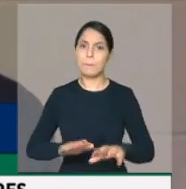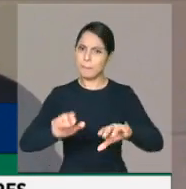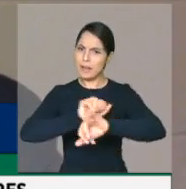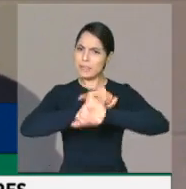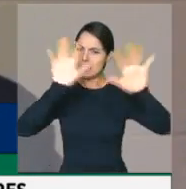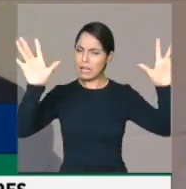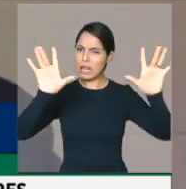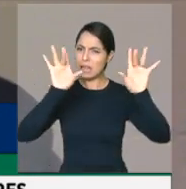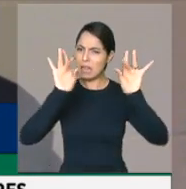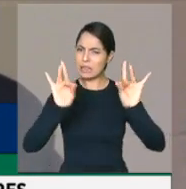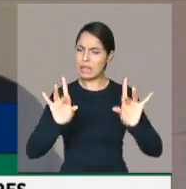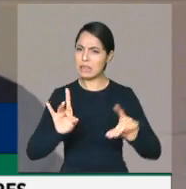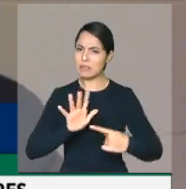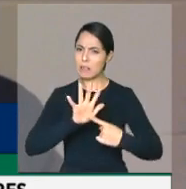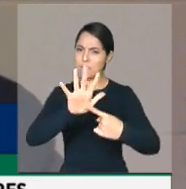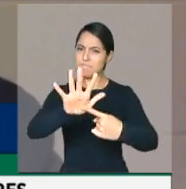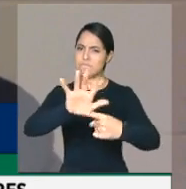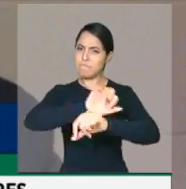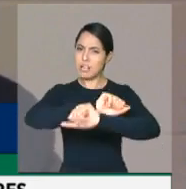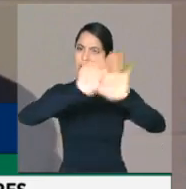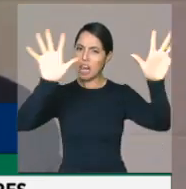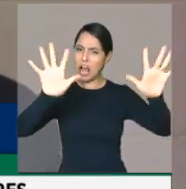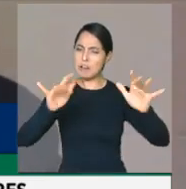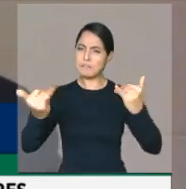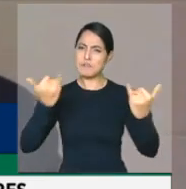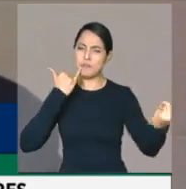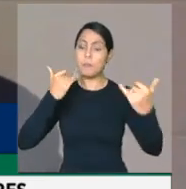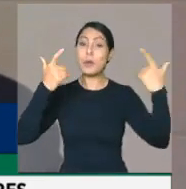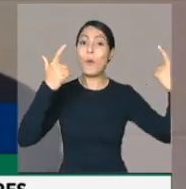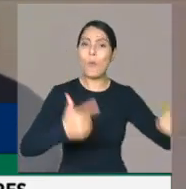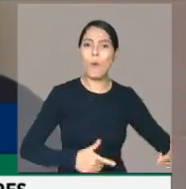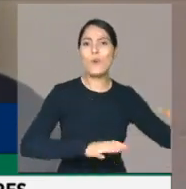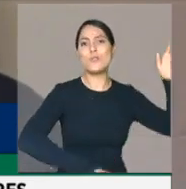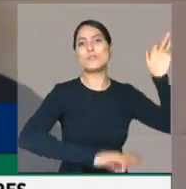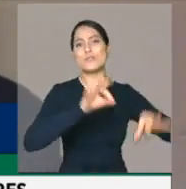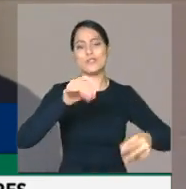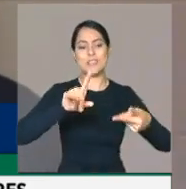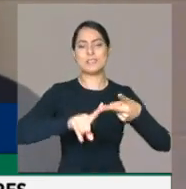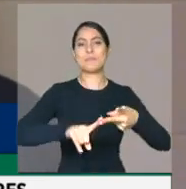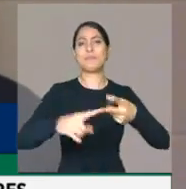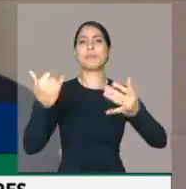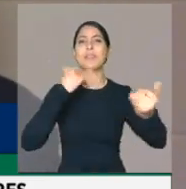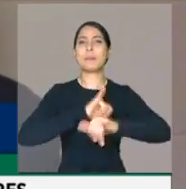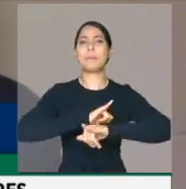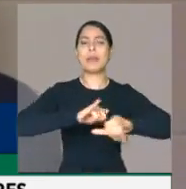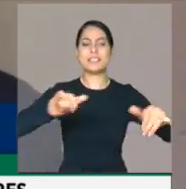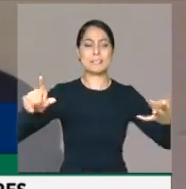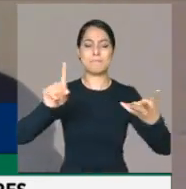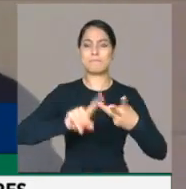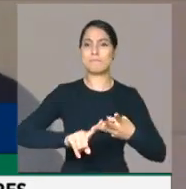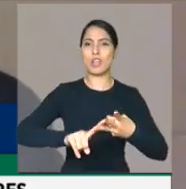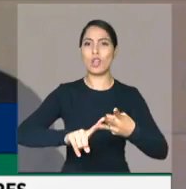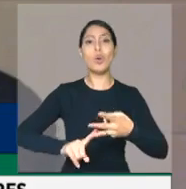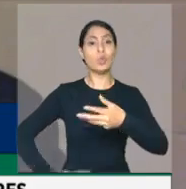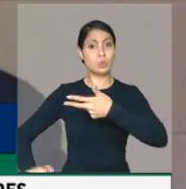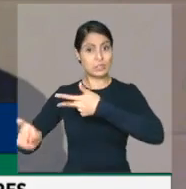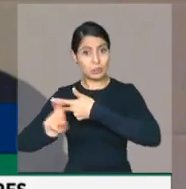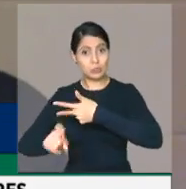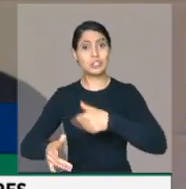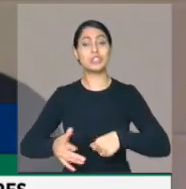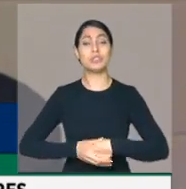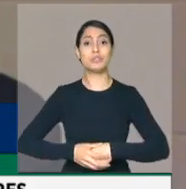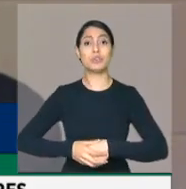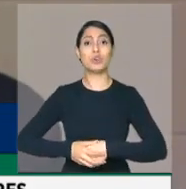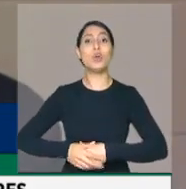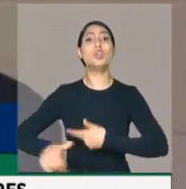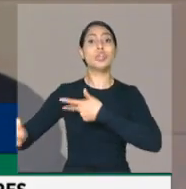transparência venceu na Justiça, na imprensa, no Poder Executivo estadual e também venceria